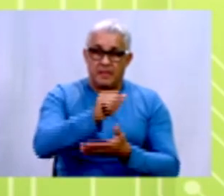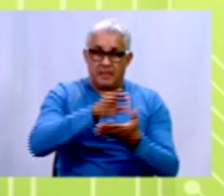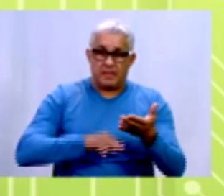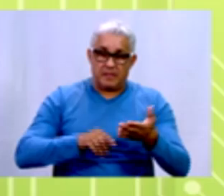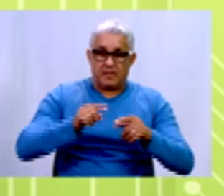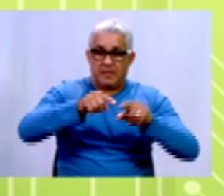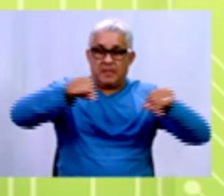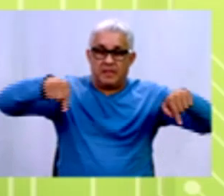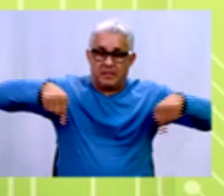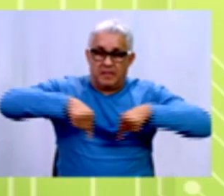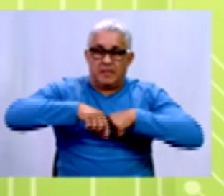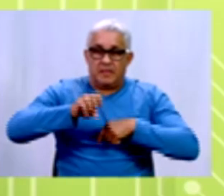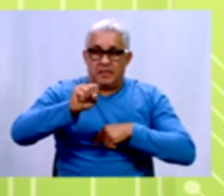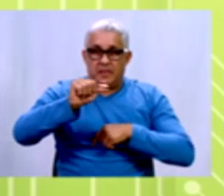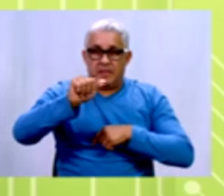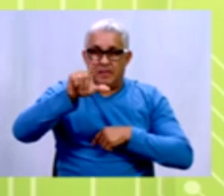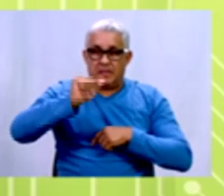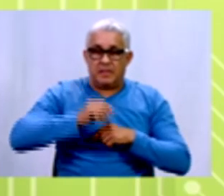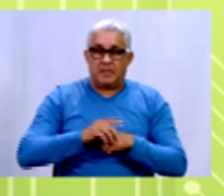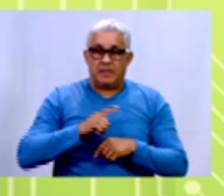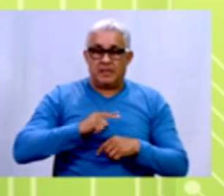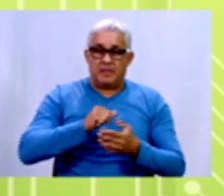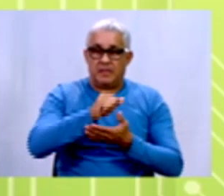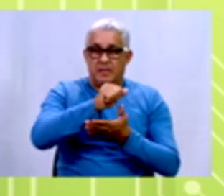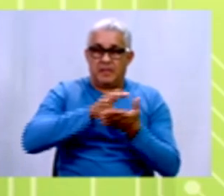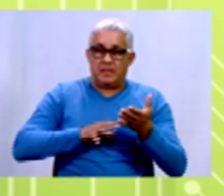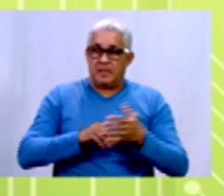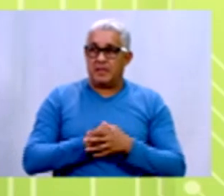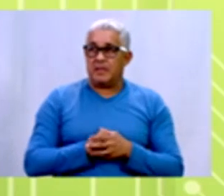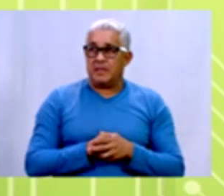sala, fizemos uma atividade